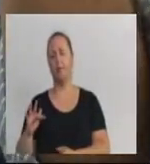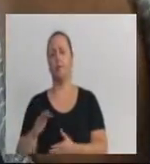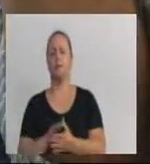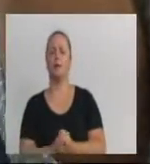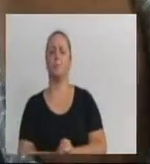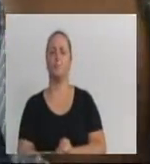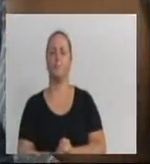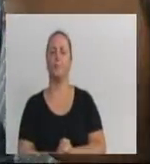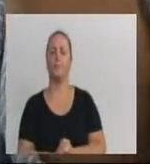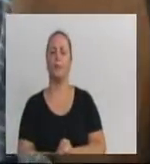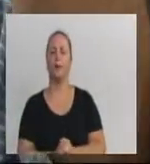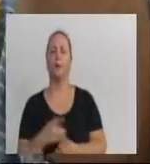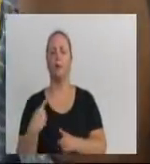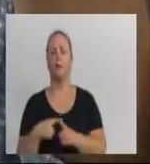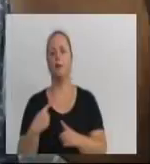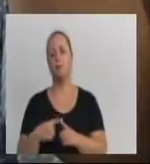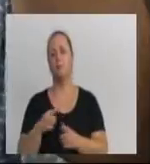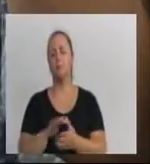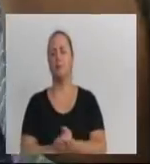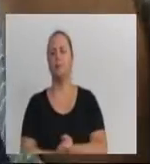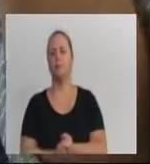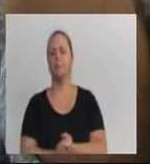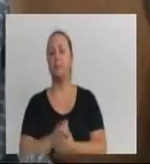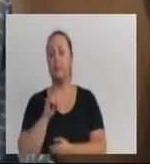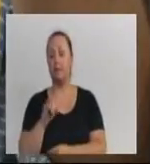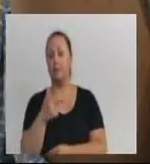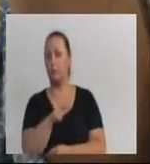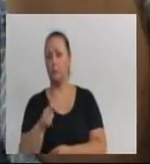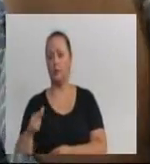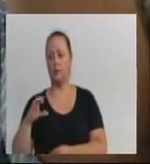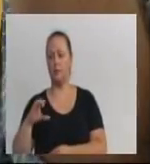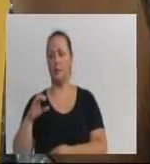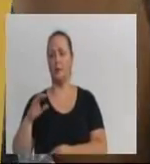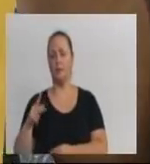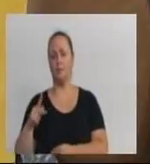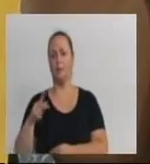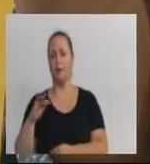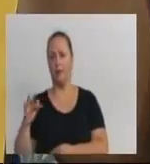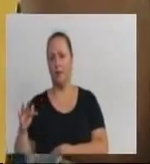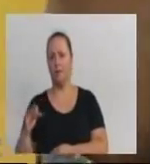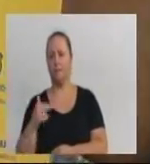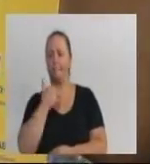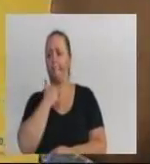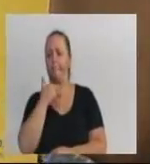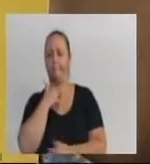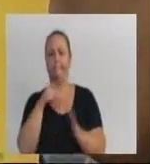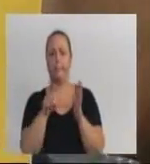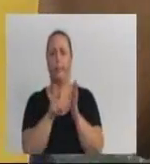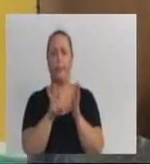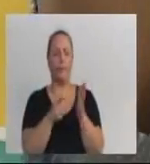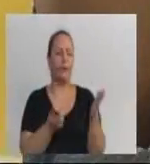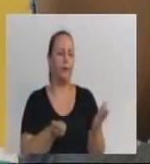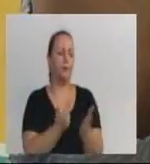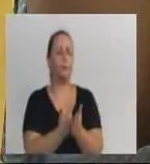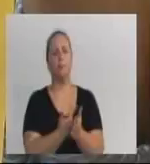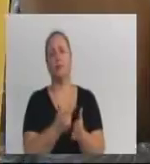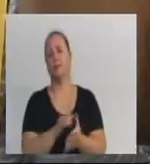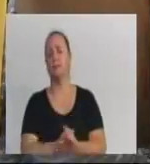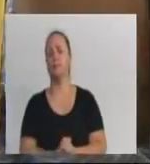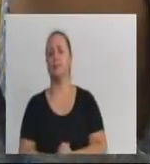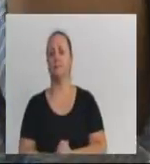quem não tem CPF não pode comprar numa loja, não tem condições, porque vai ser bloqueado. Quem não tem